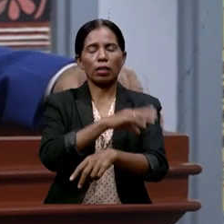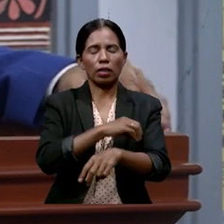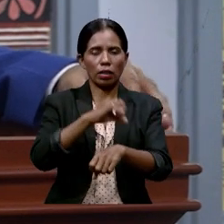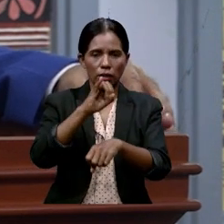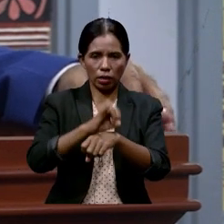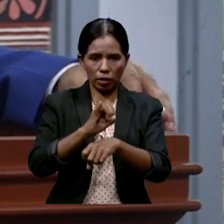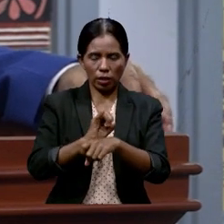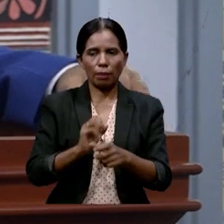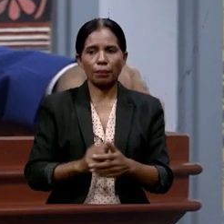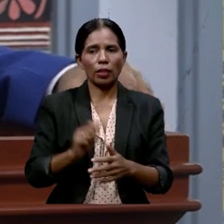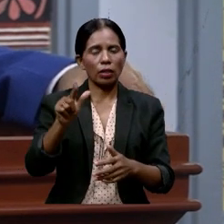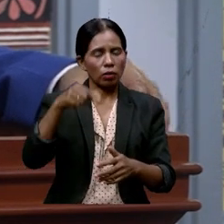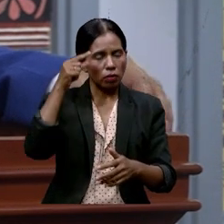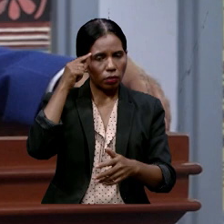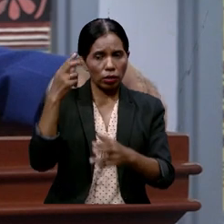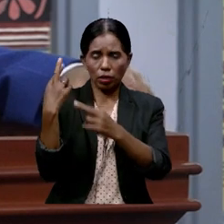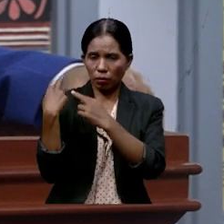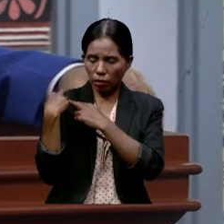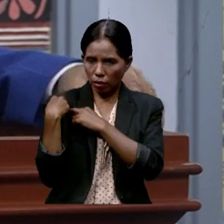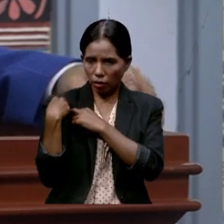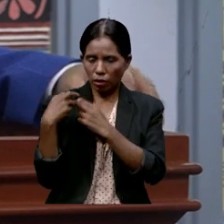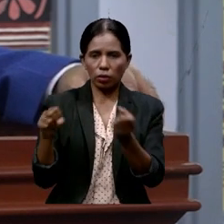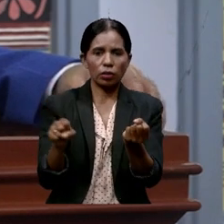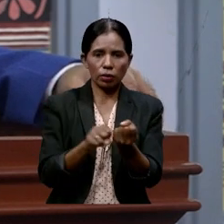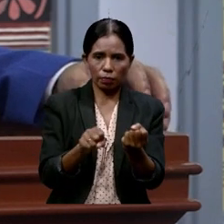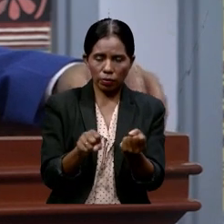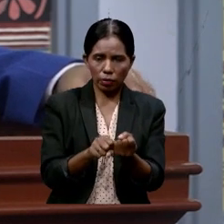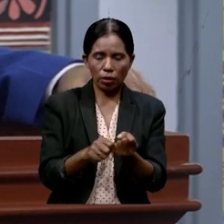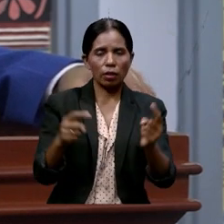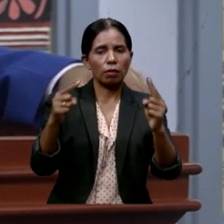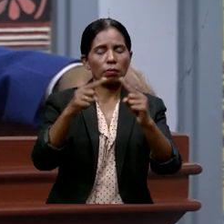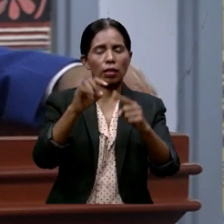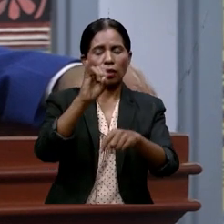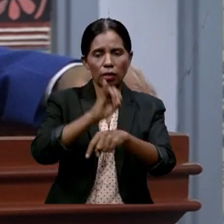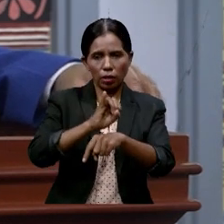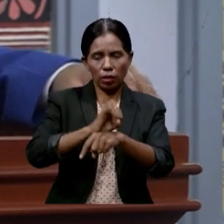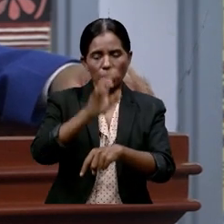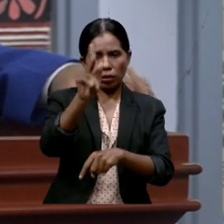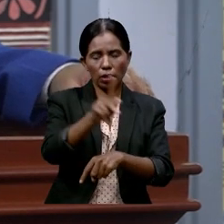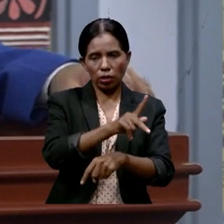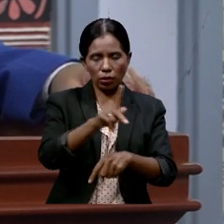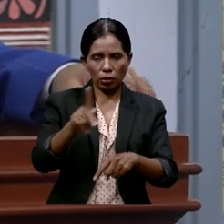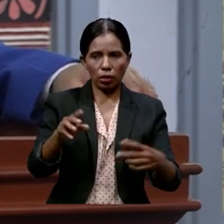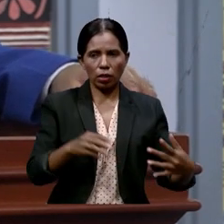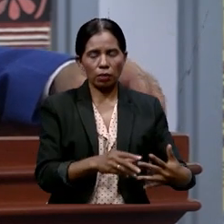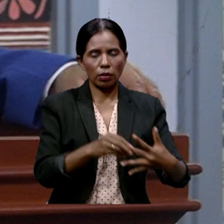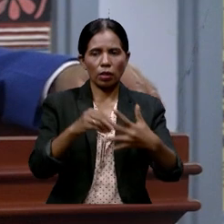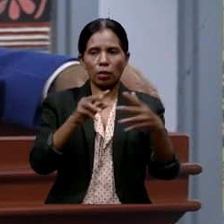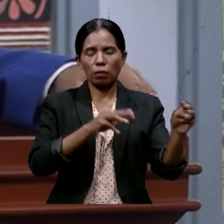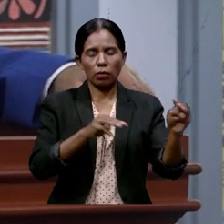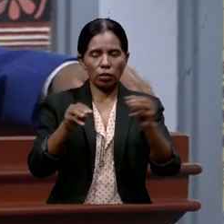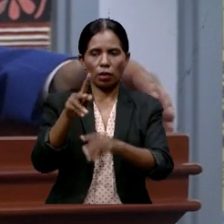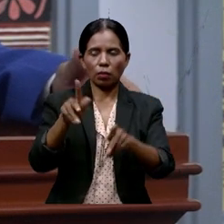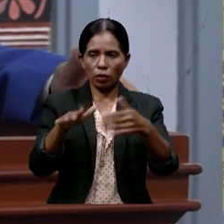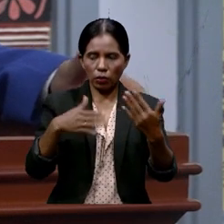governo, minha papel, atua apoio ba Igreja Católica, Liliu, mobilização internacional em